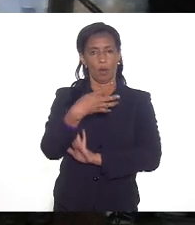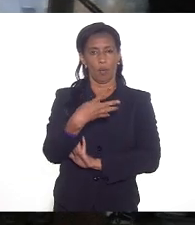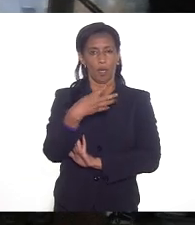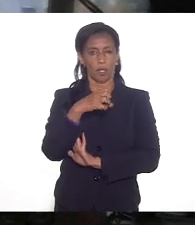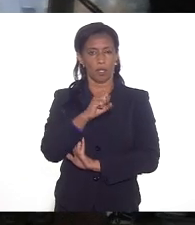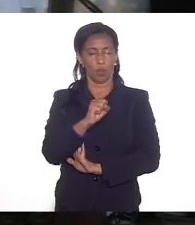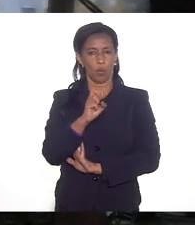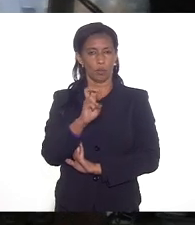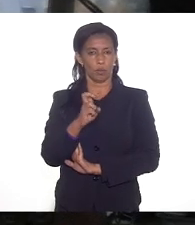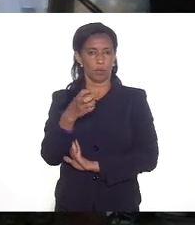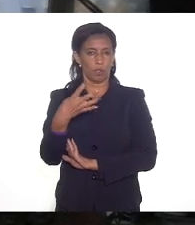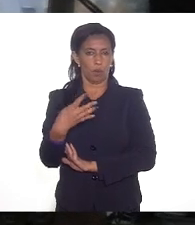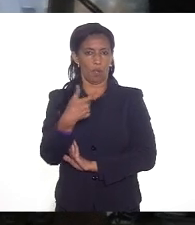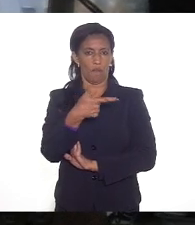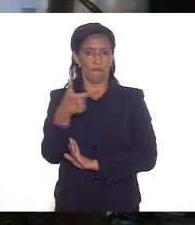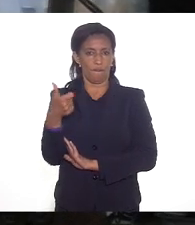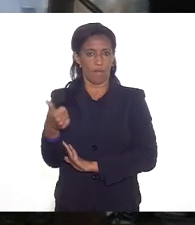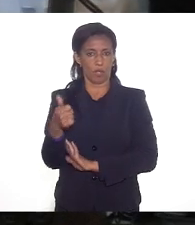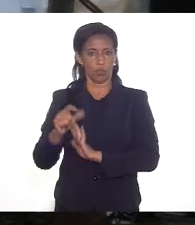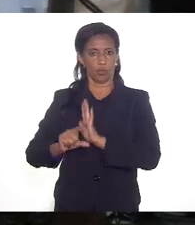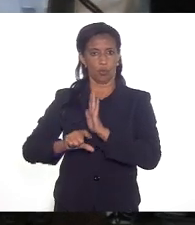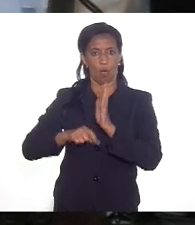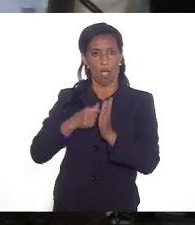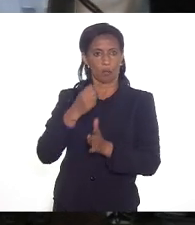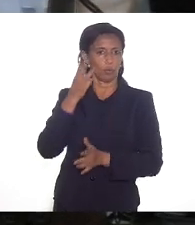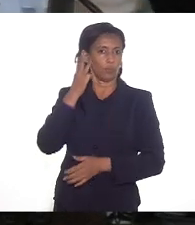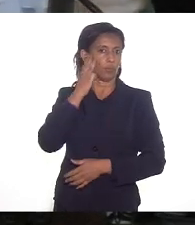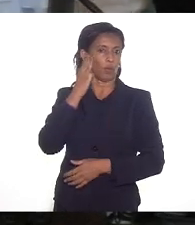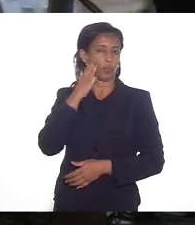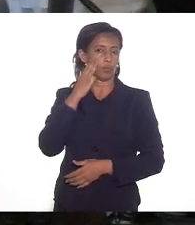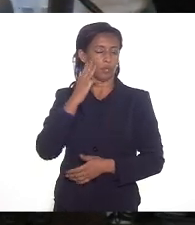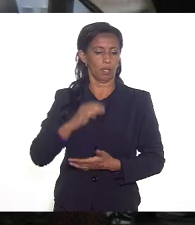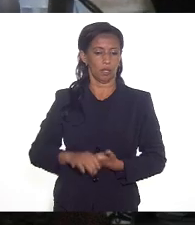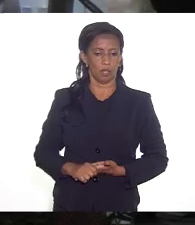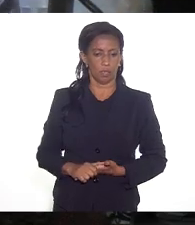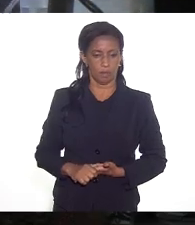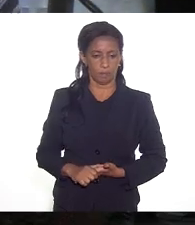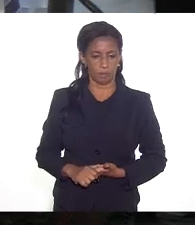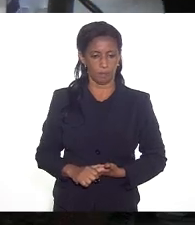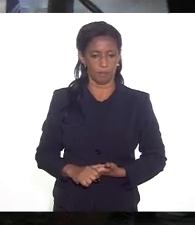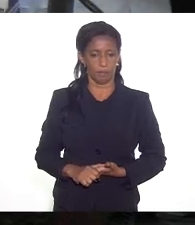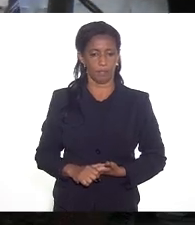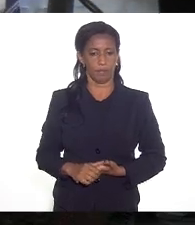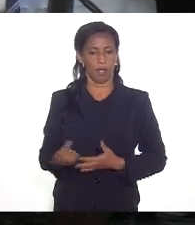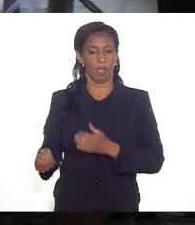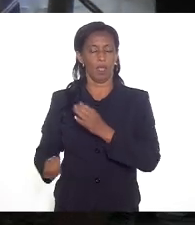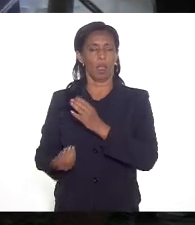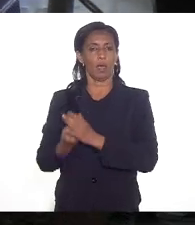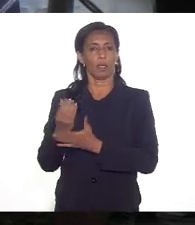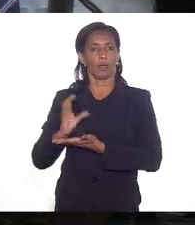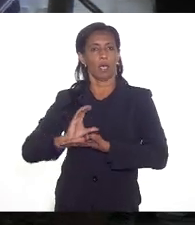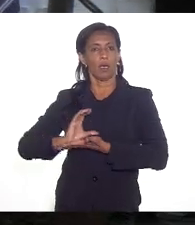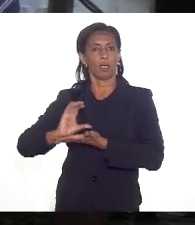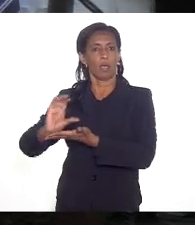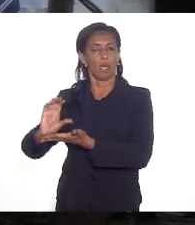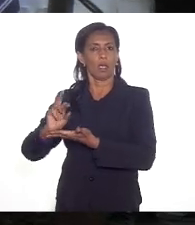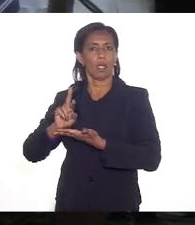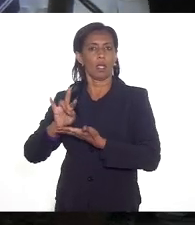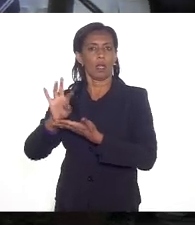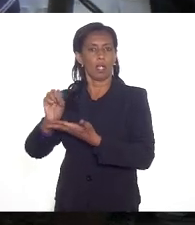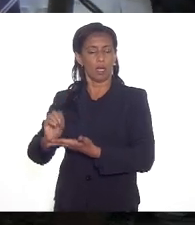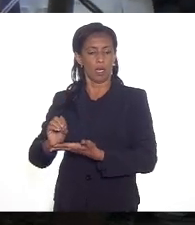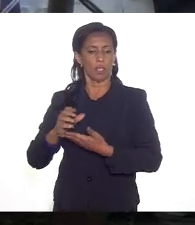4154 de 21 de autoria do deputado Roberto Carneiro que autoriza o poder executivo a criar a linha de crédito para os momento